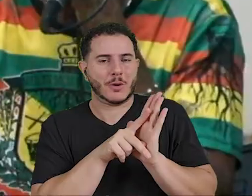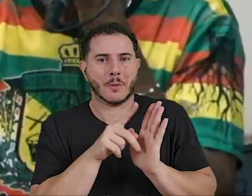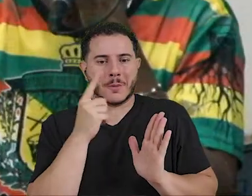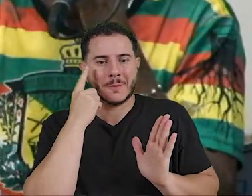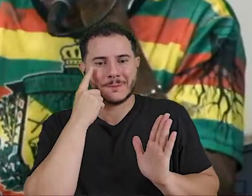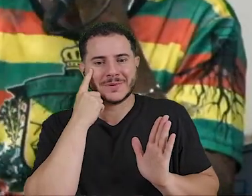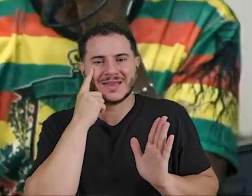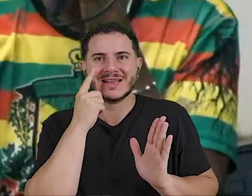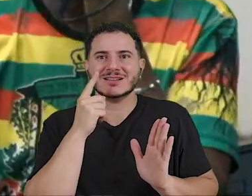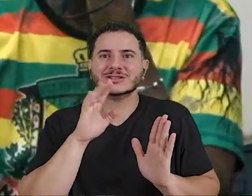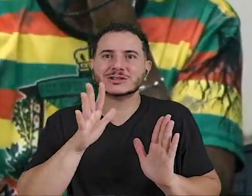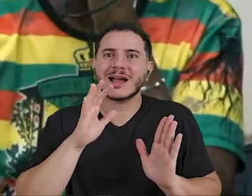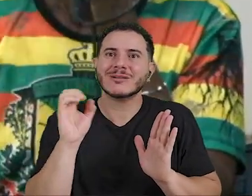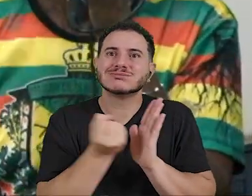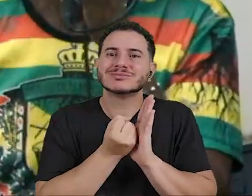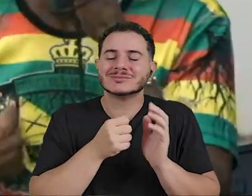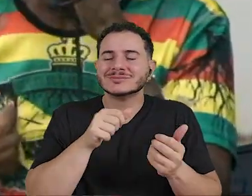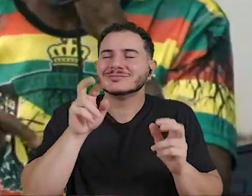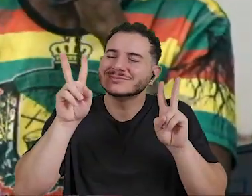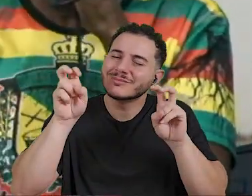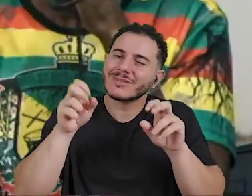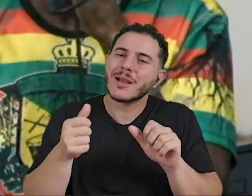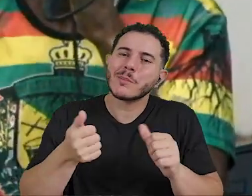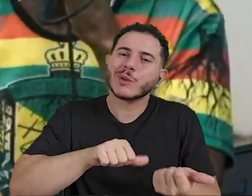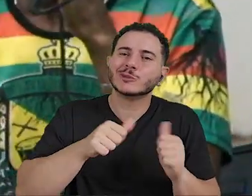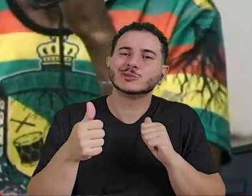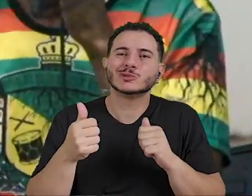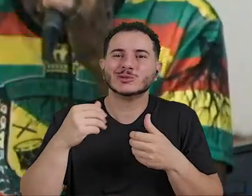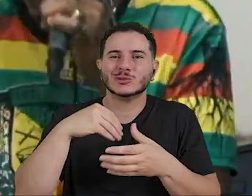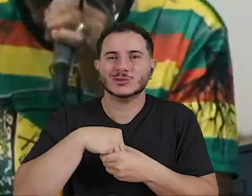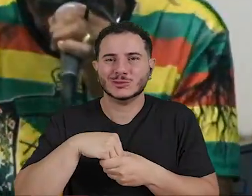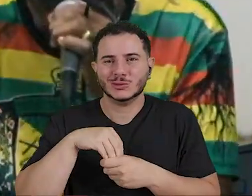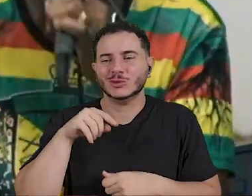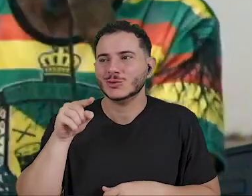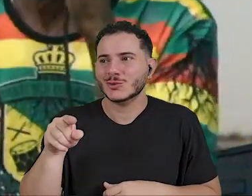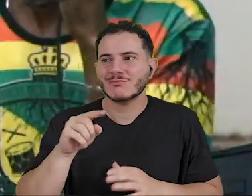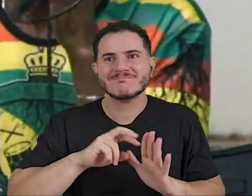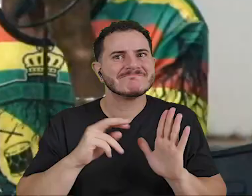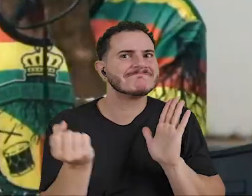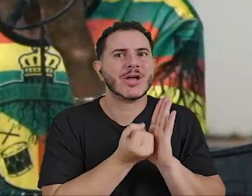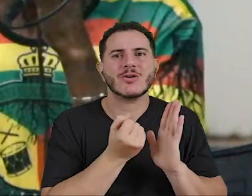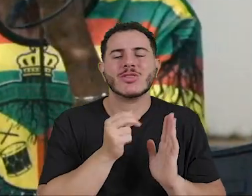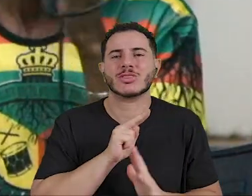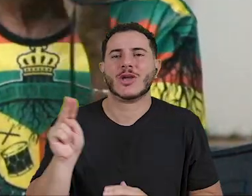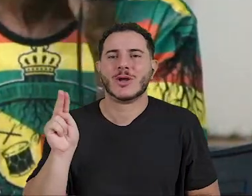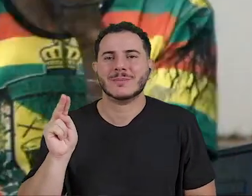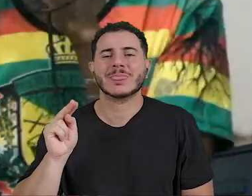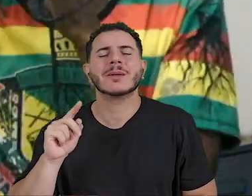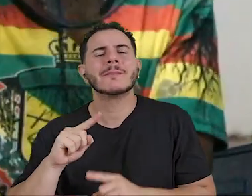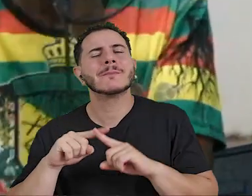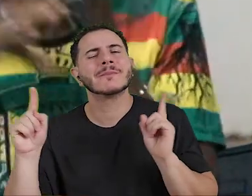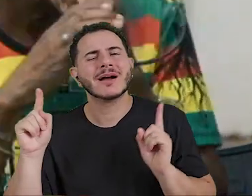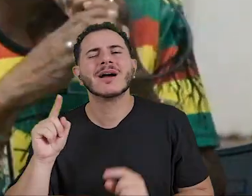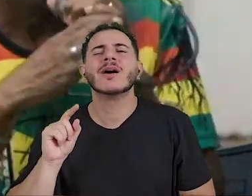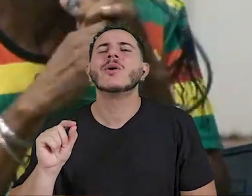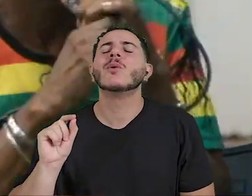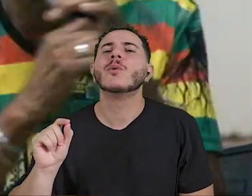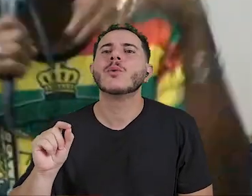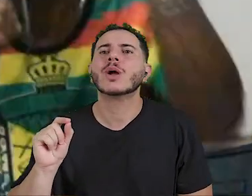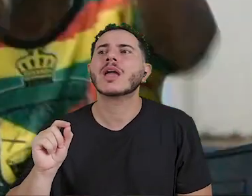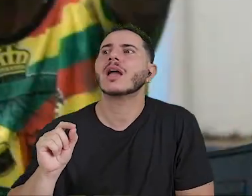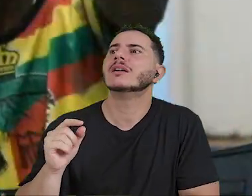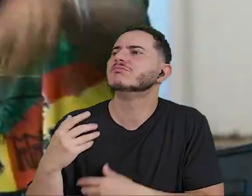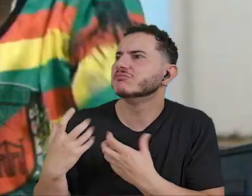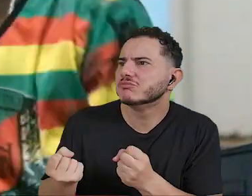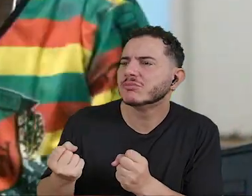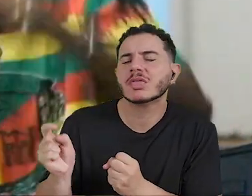Pelagem, antiga. Ele dizendo, quando estava lá ainda. Mas deixa pra lá, vamos para a história. Senão, a